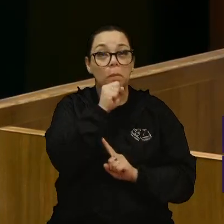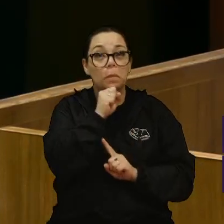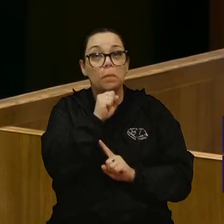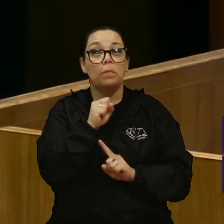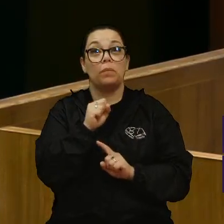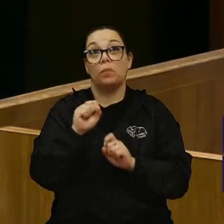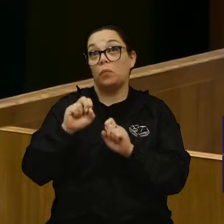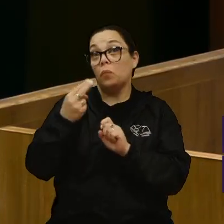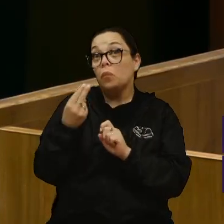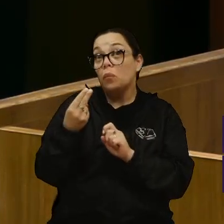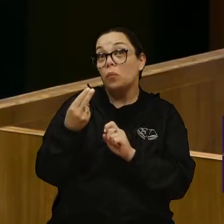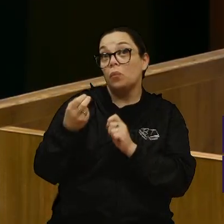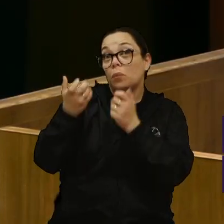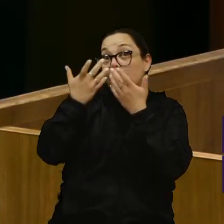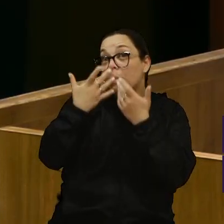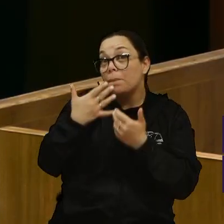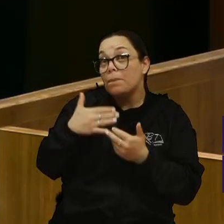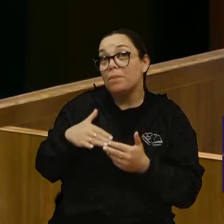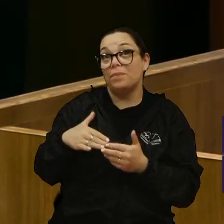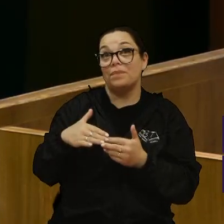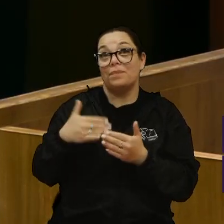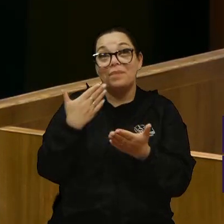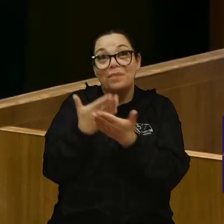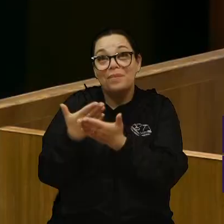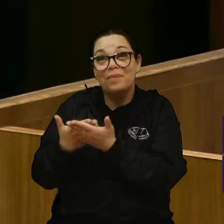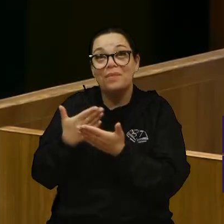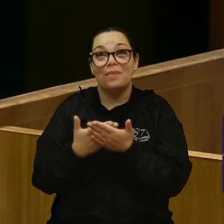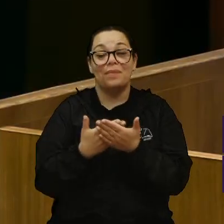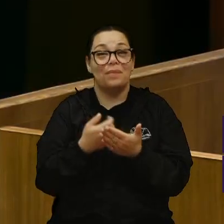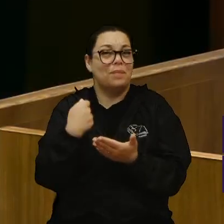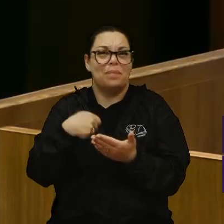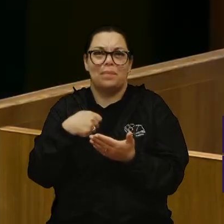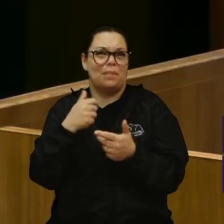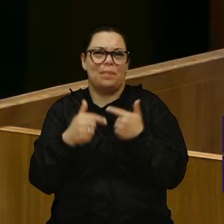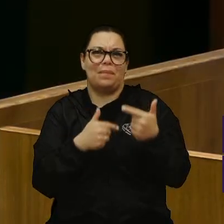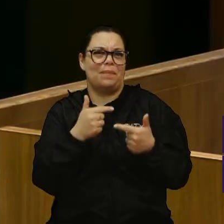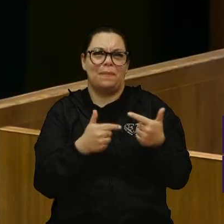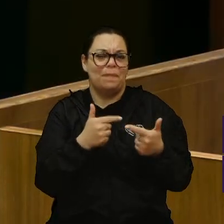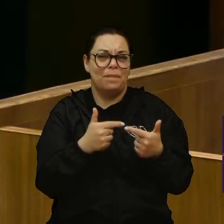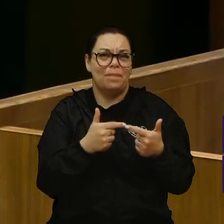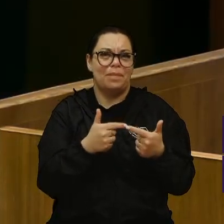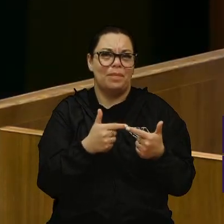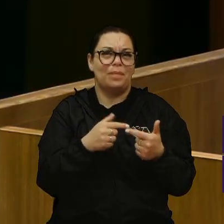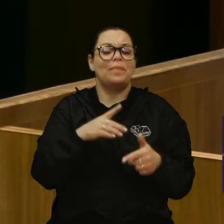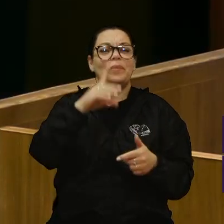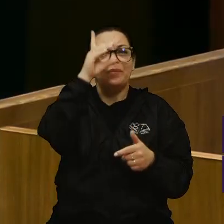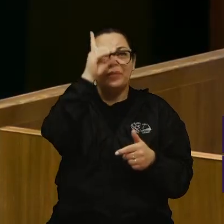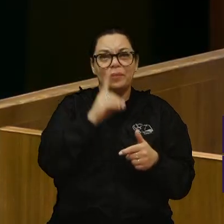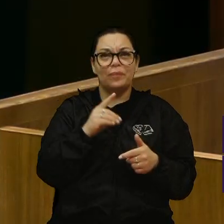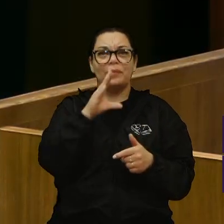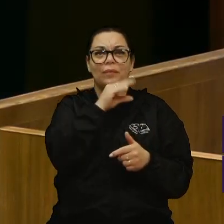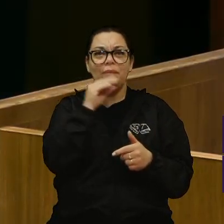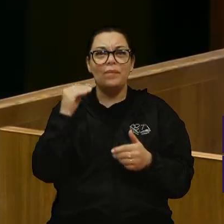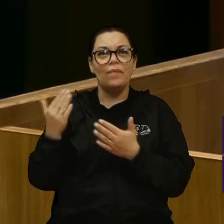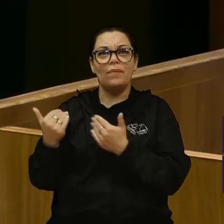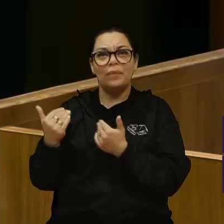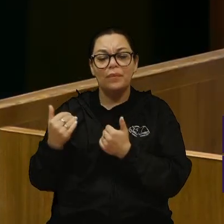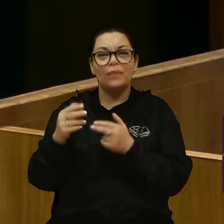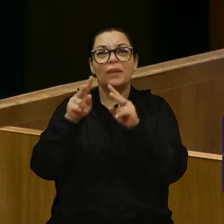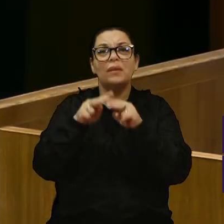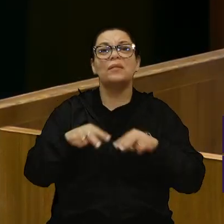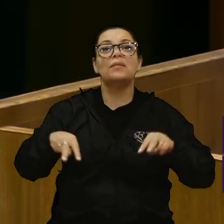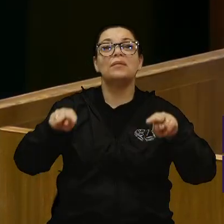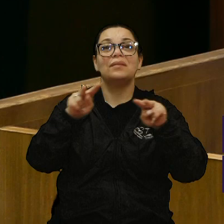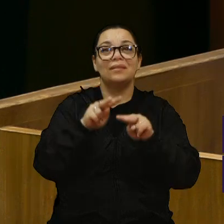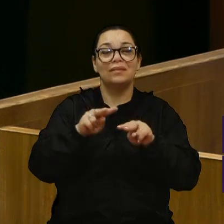criança brincar, estudar, sem ter que trabalhar. Trata do direito de um adolescente ser visto para